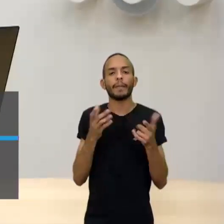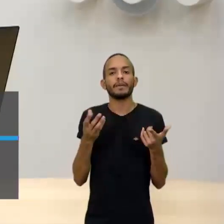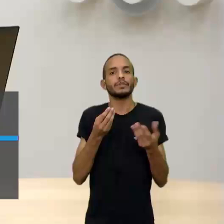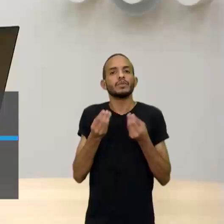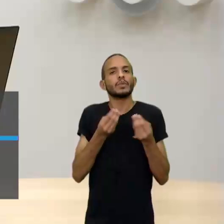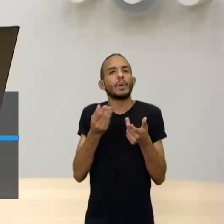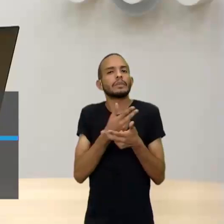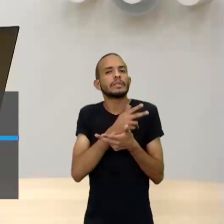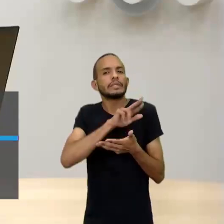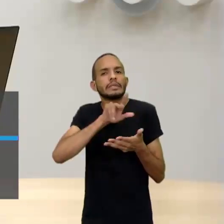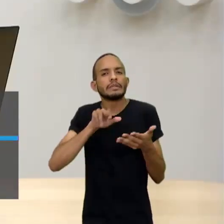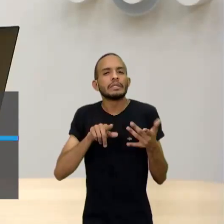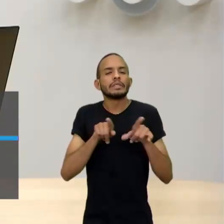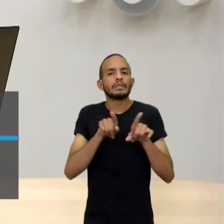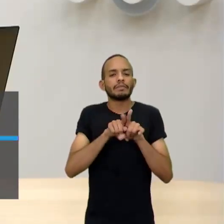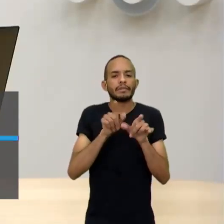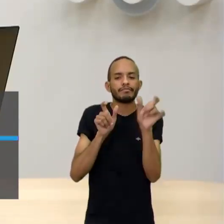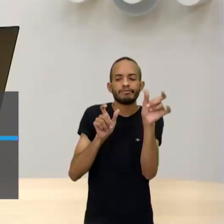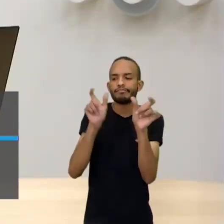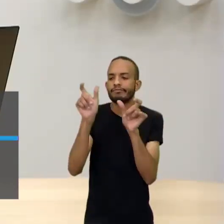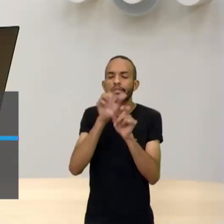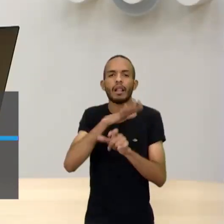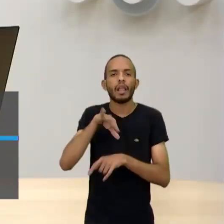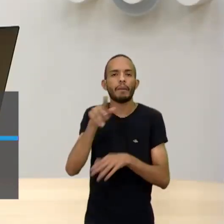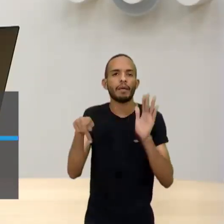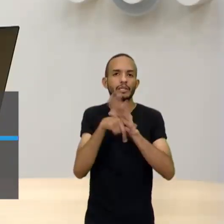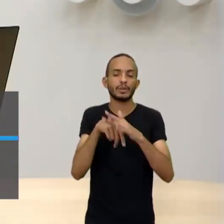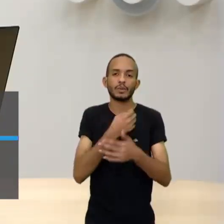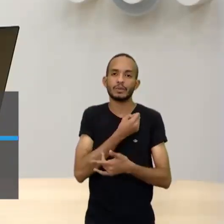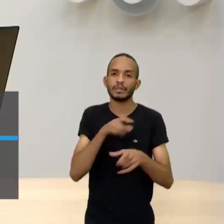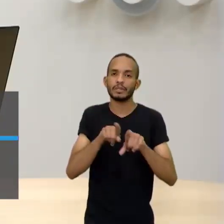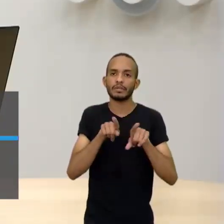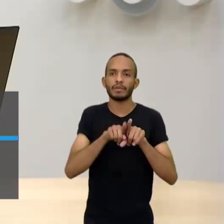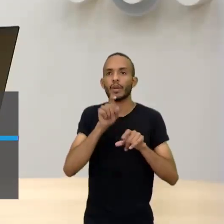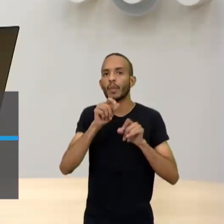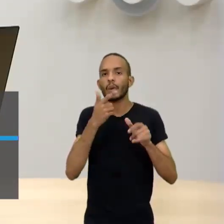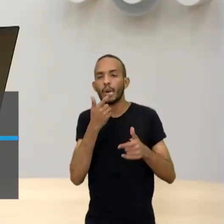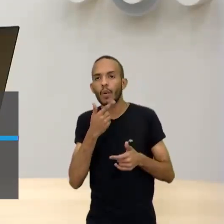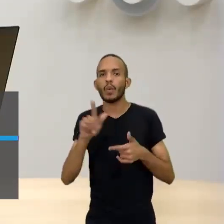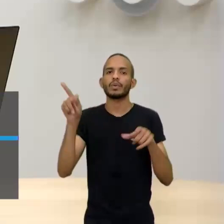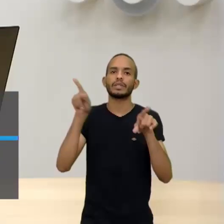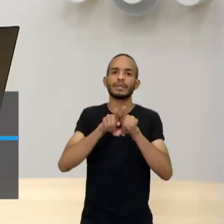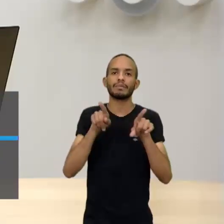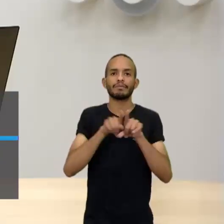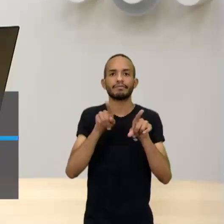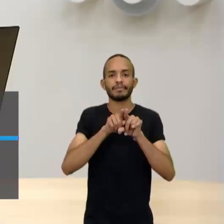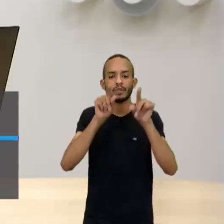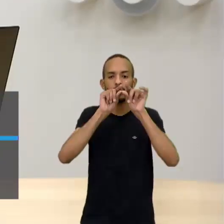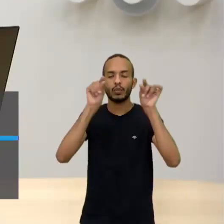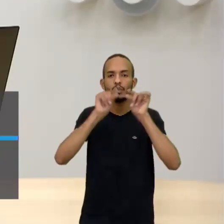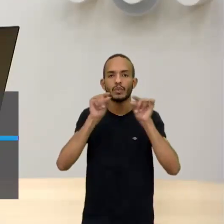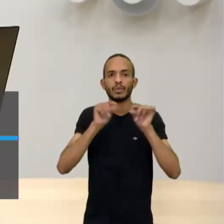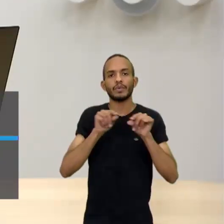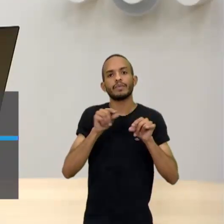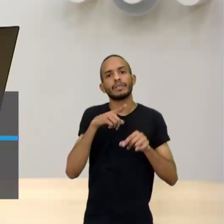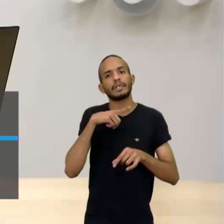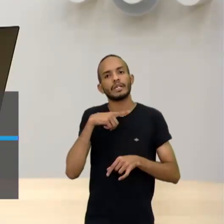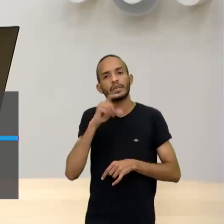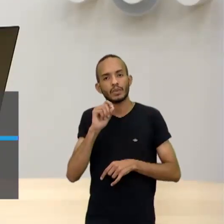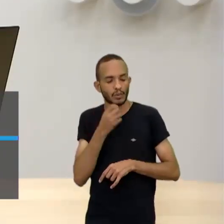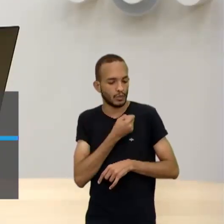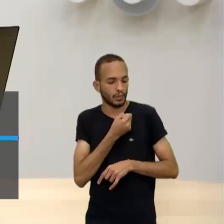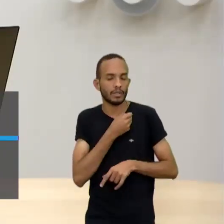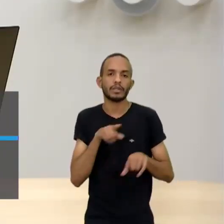um conjunto de pedacinhos que são numéricos e em outras paralelas, onde eu tenho